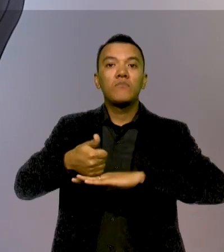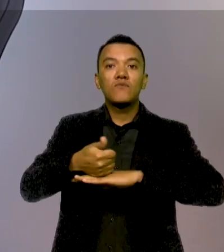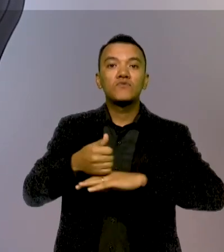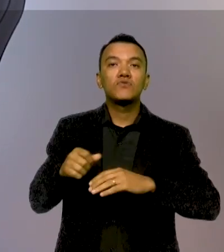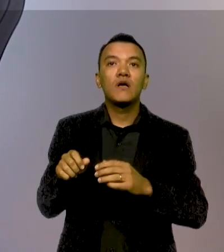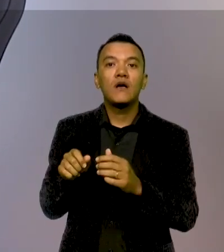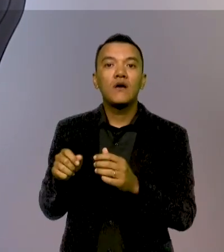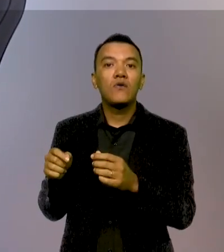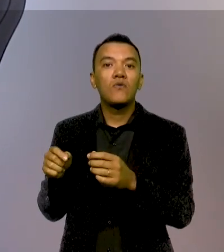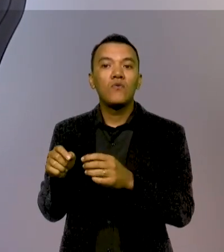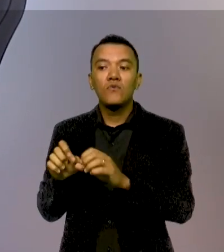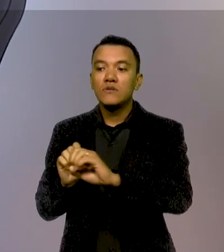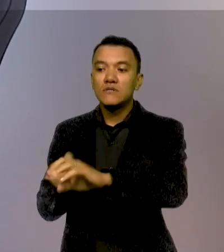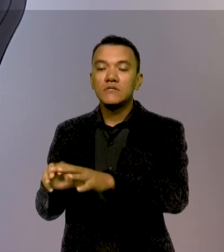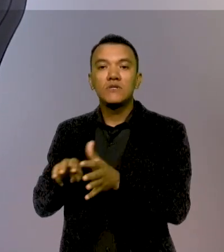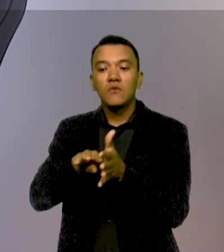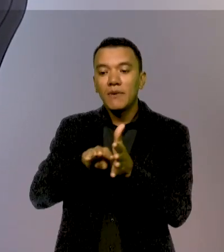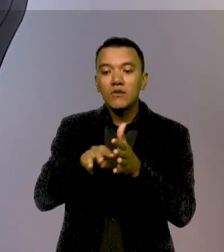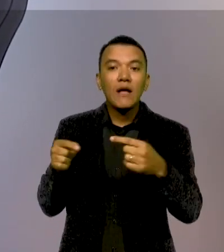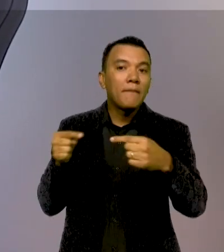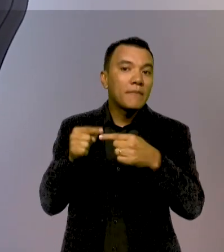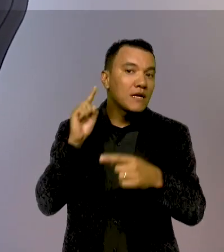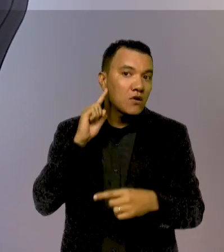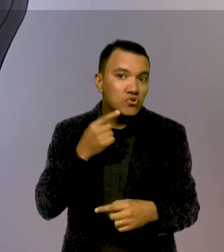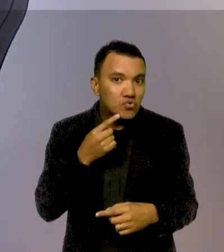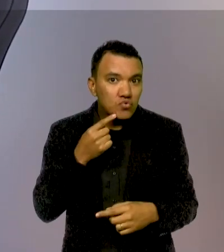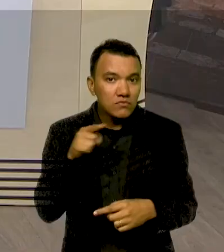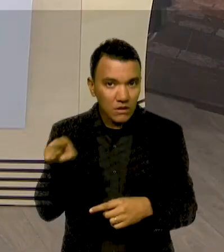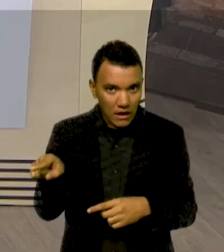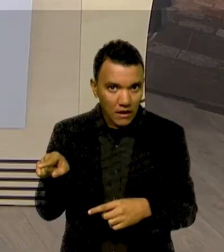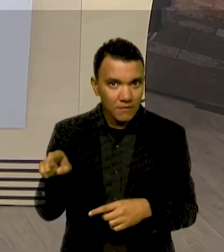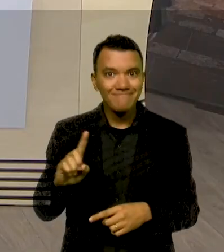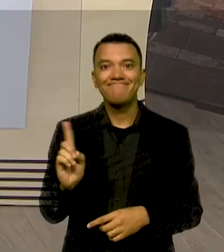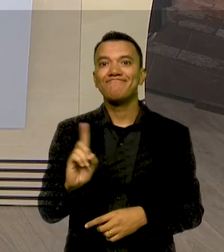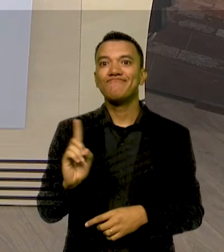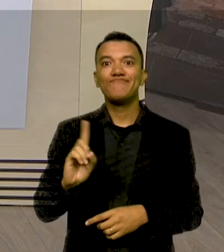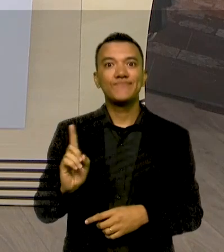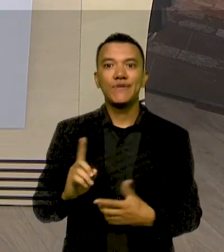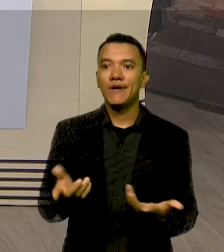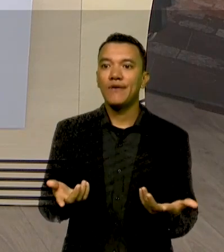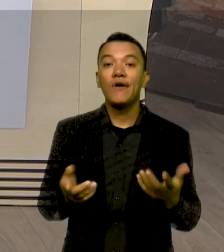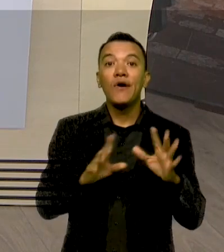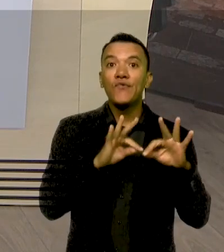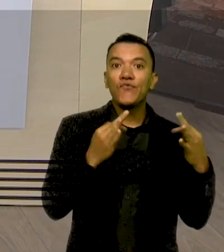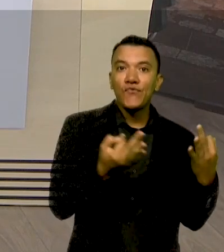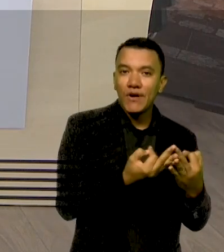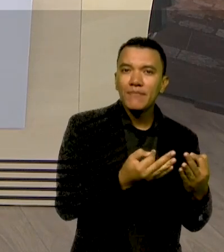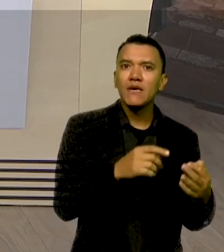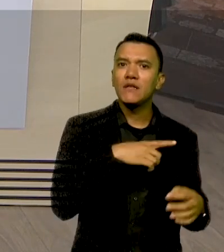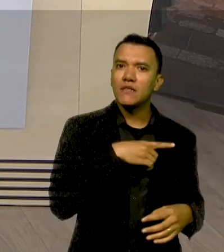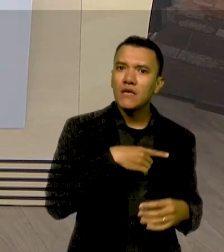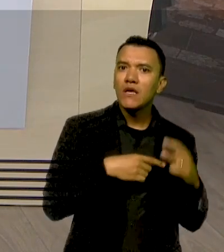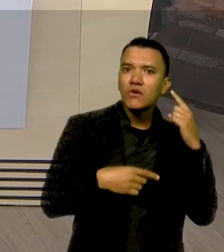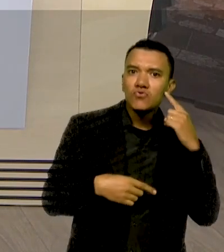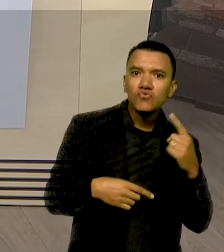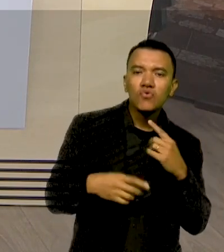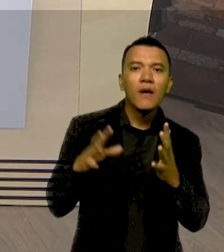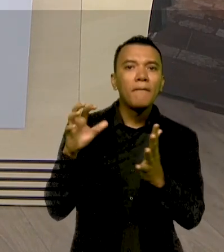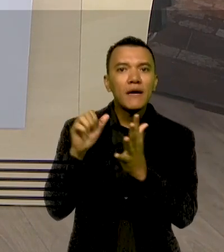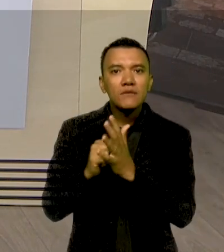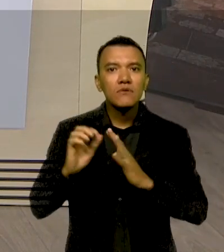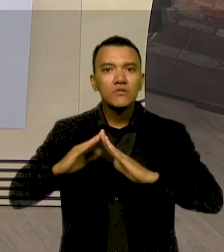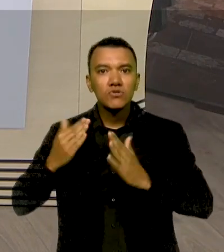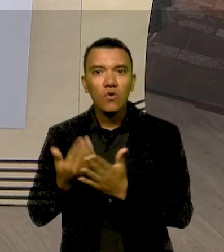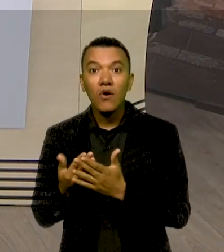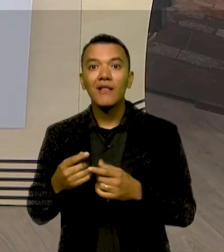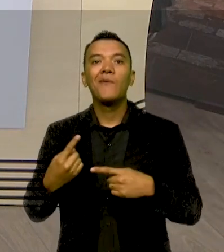metodologia adequada de ensino de criança surda, né? Então, algumas famílias têm o seu filho surdo, matricula numa escola porque